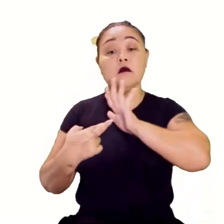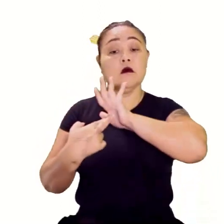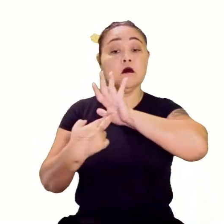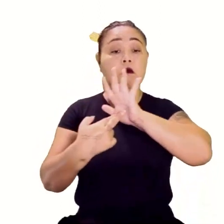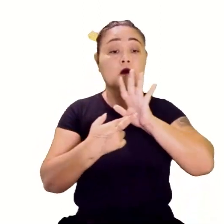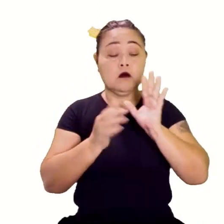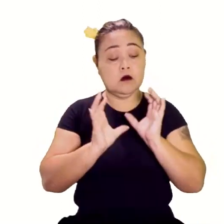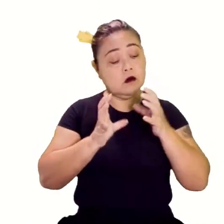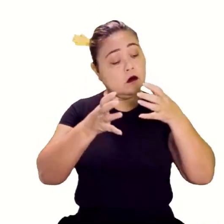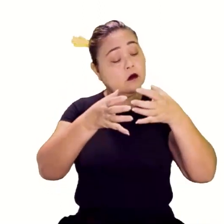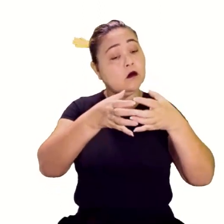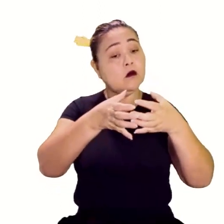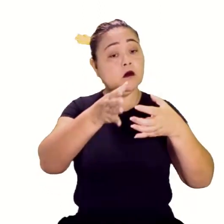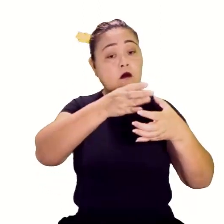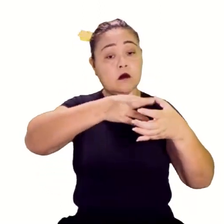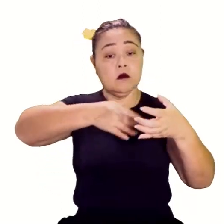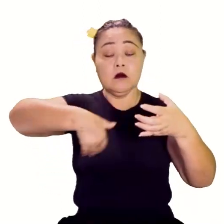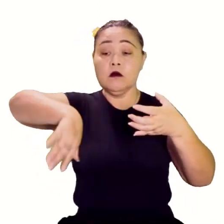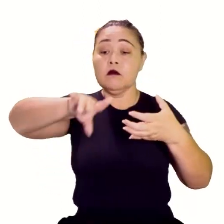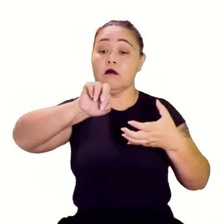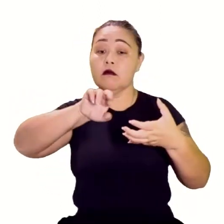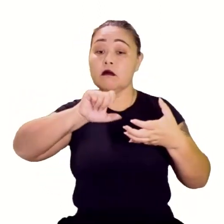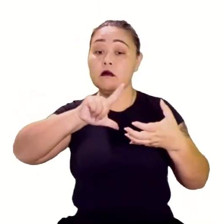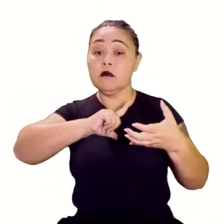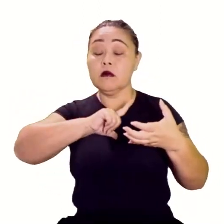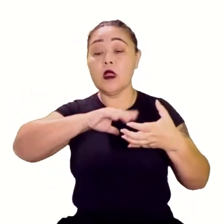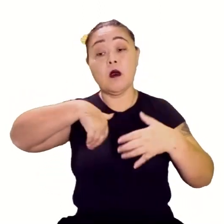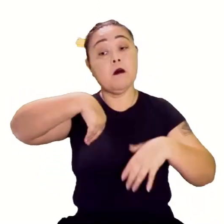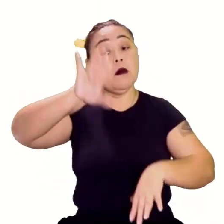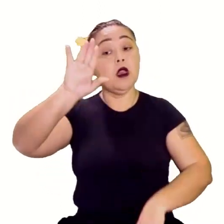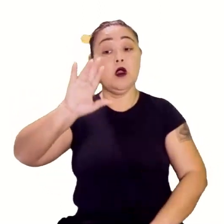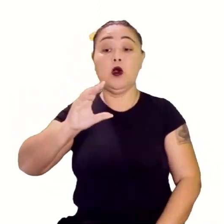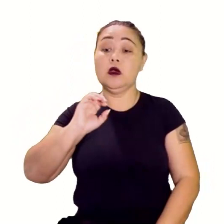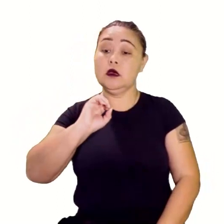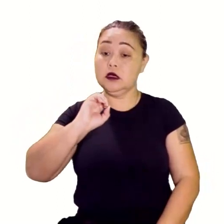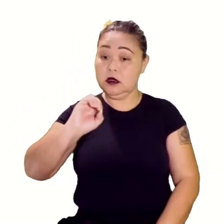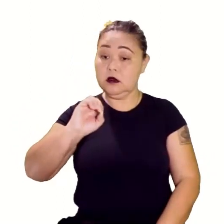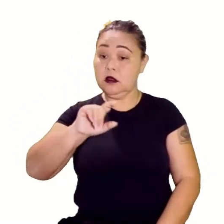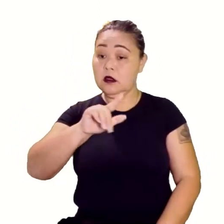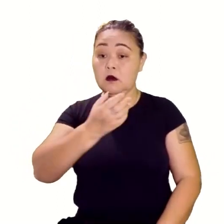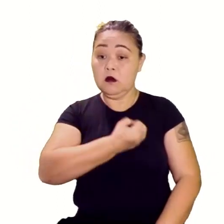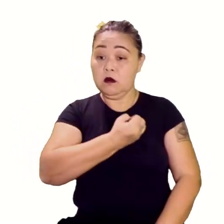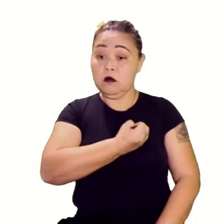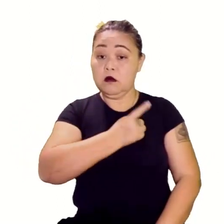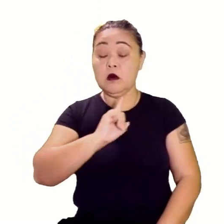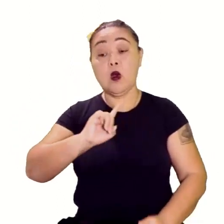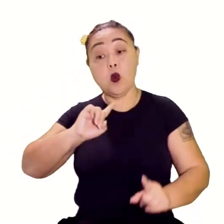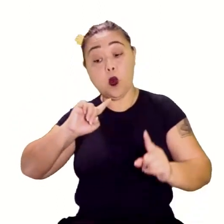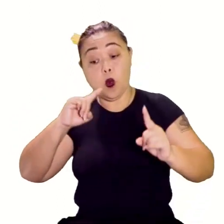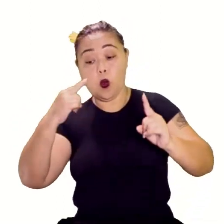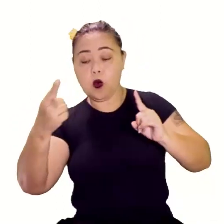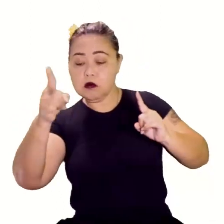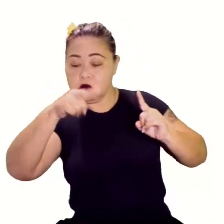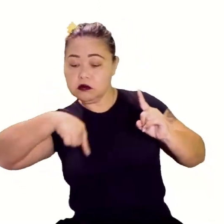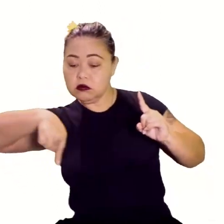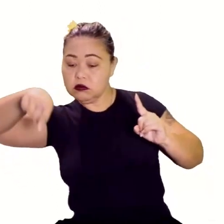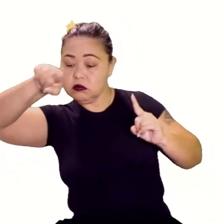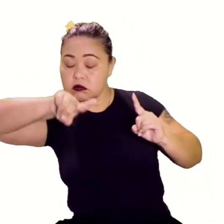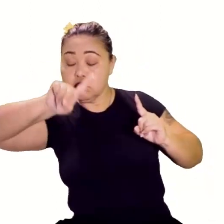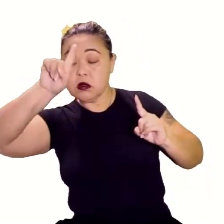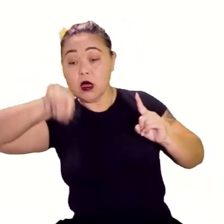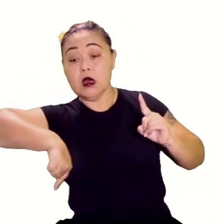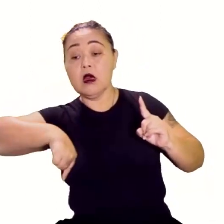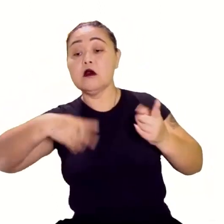representado pelo conjunto dos números reais maiores que 0. E o contradomínio, o conjunto dos